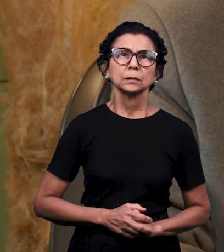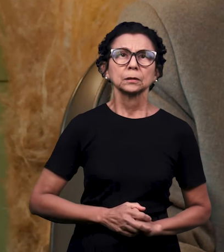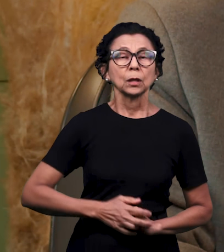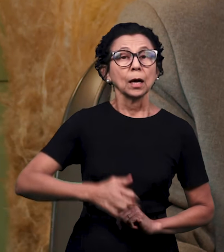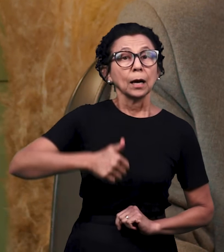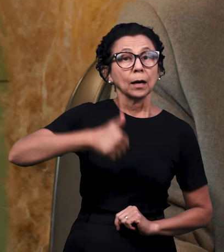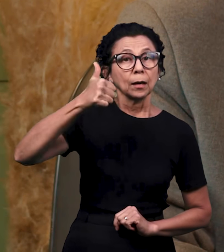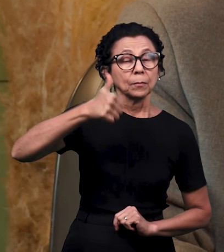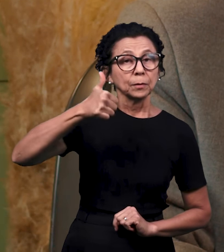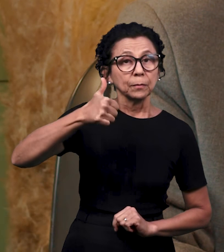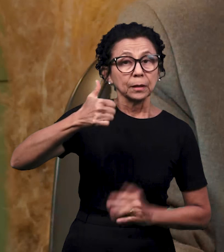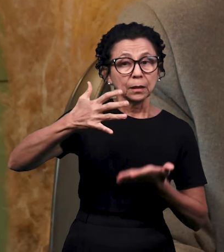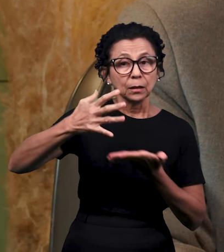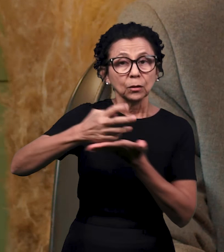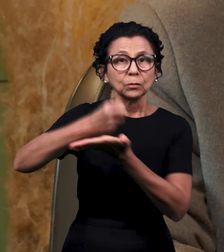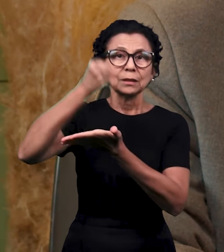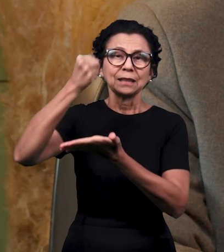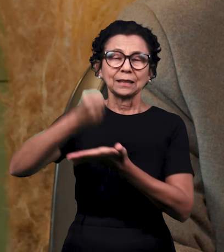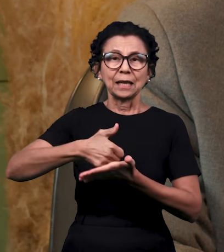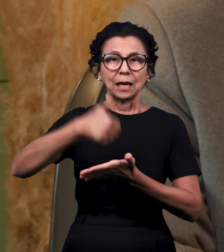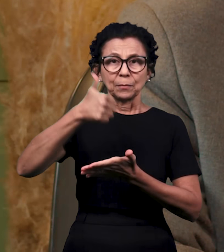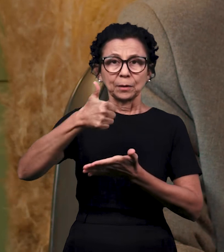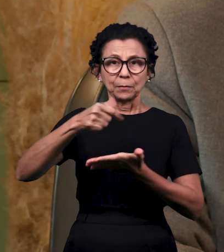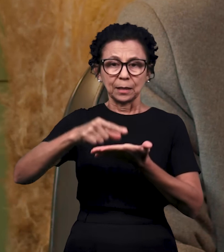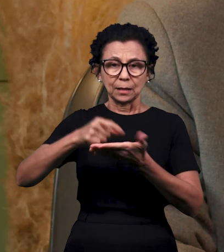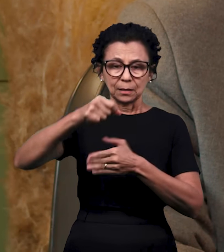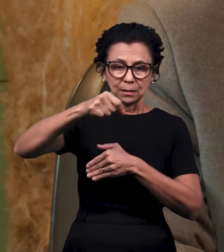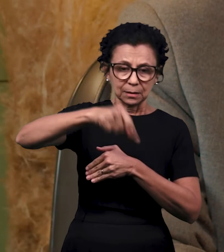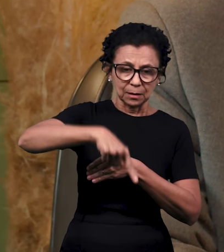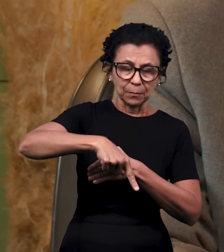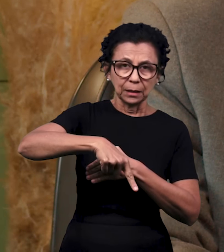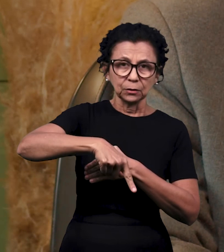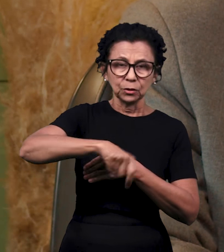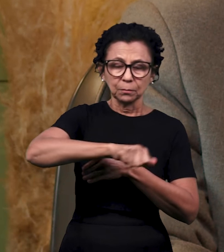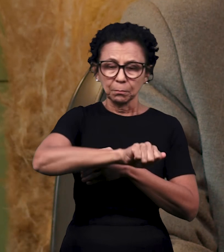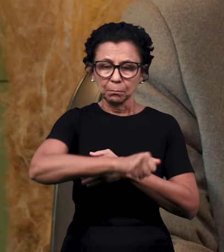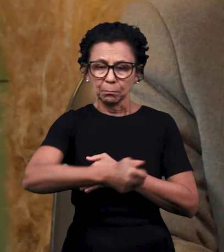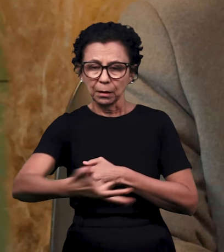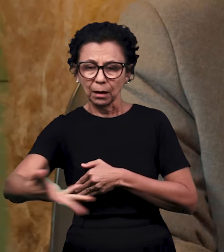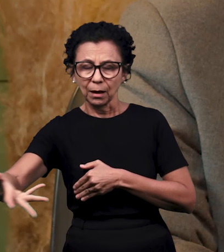semeadura e a primeira colheita. Então, quer dizer,